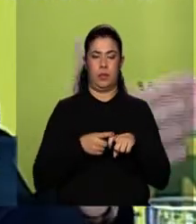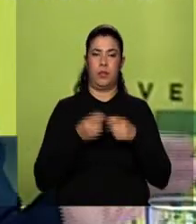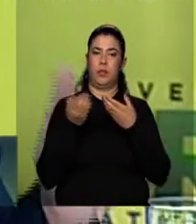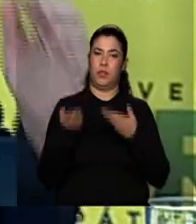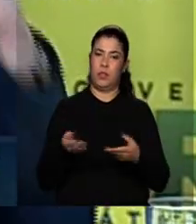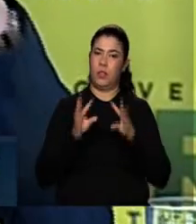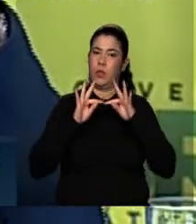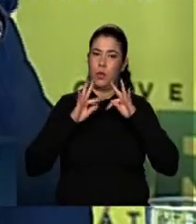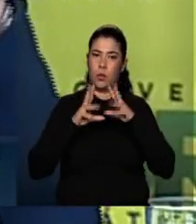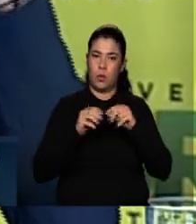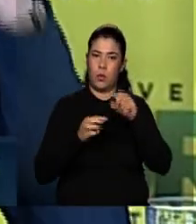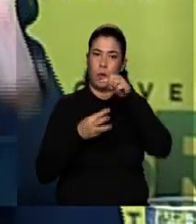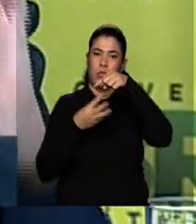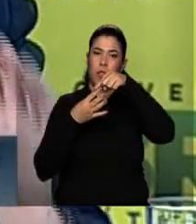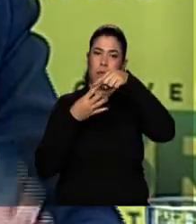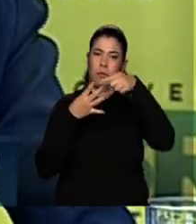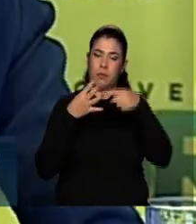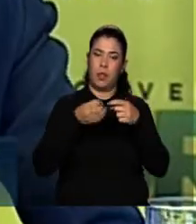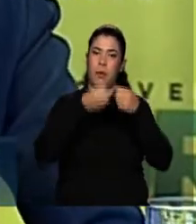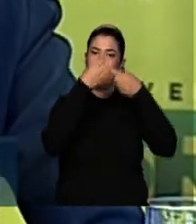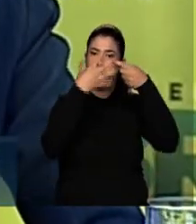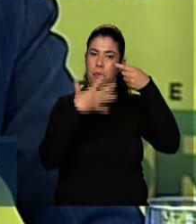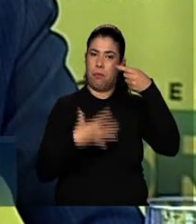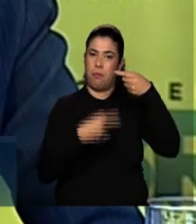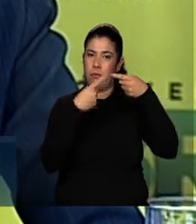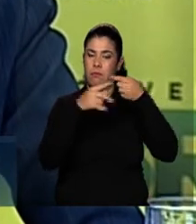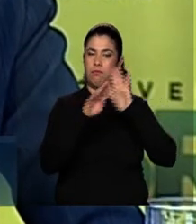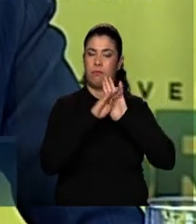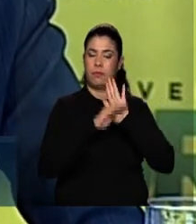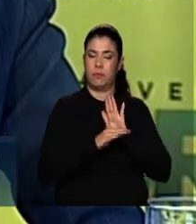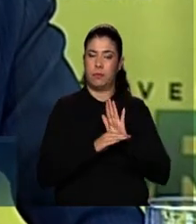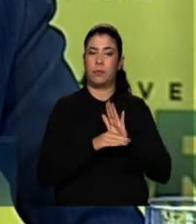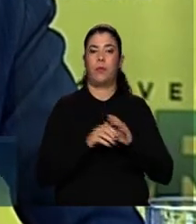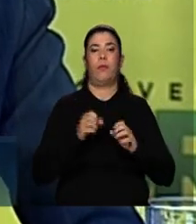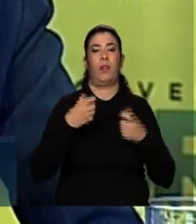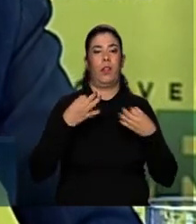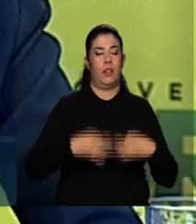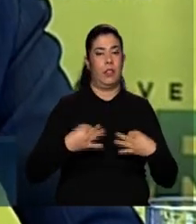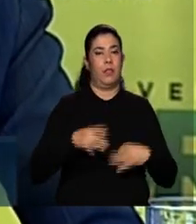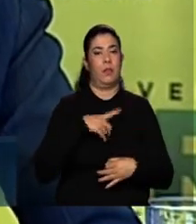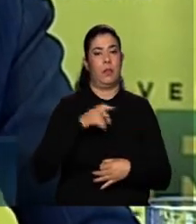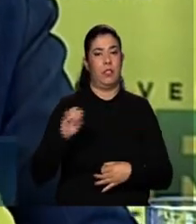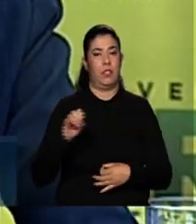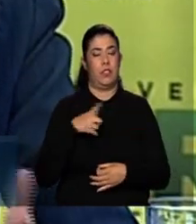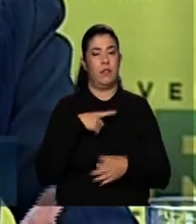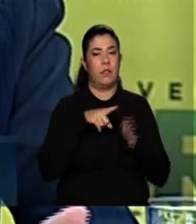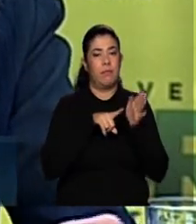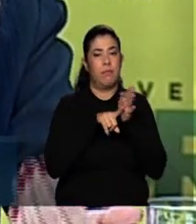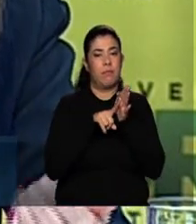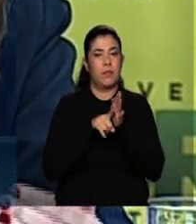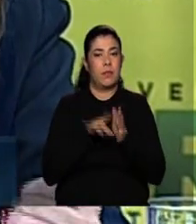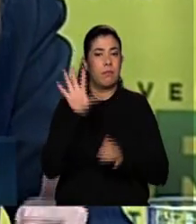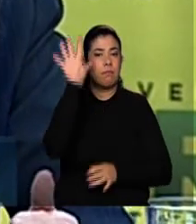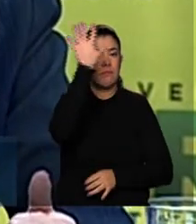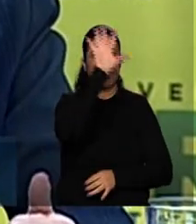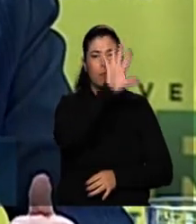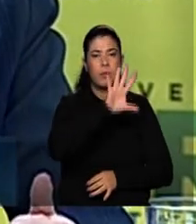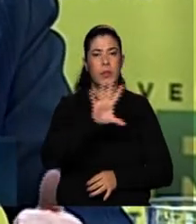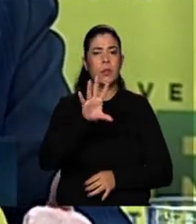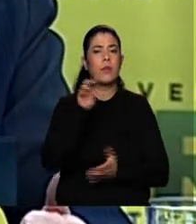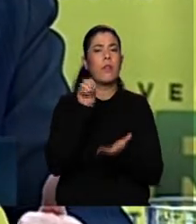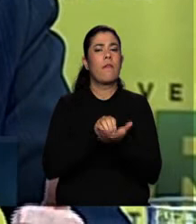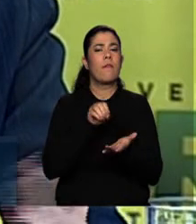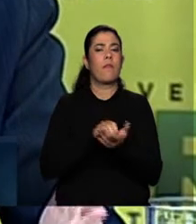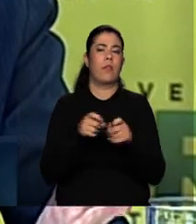Exatamente, todas essas condições aqui estabelecidas. Então, obviamente que, se a gente fizer só o recorte pela necessidade,